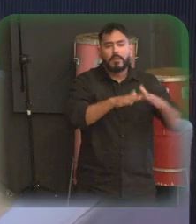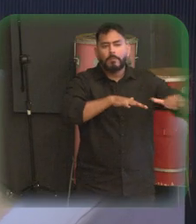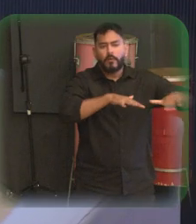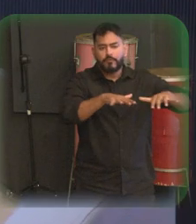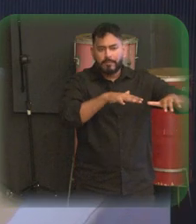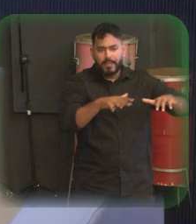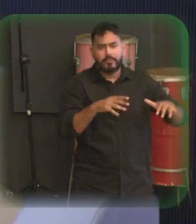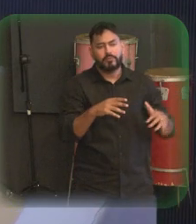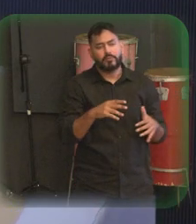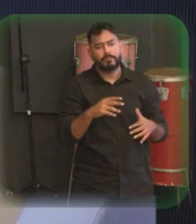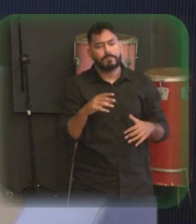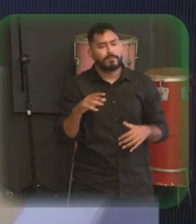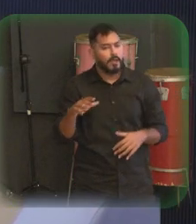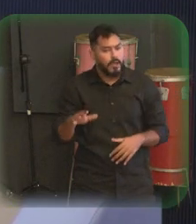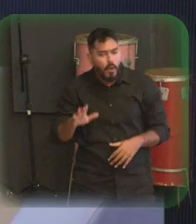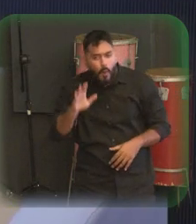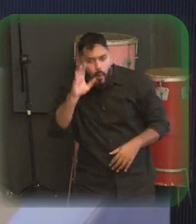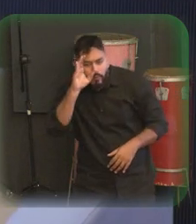um site, chama